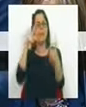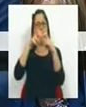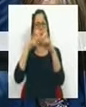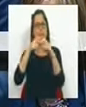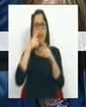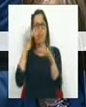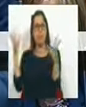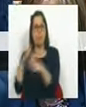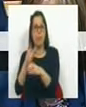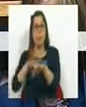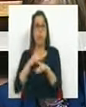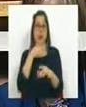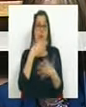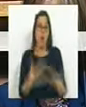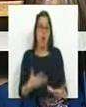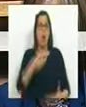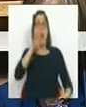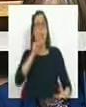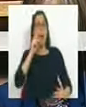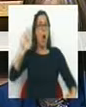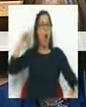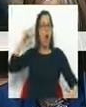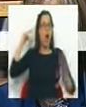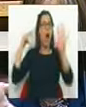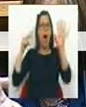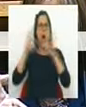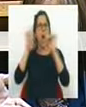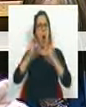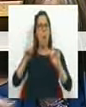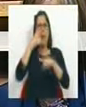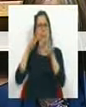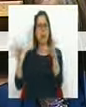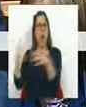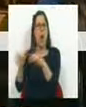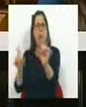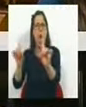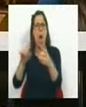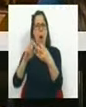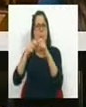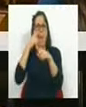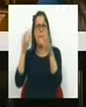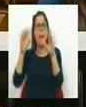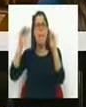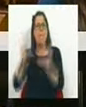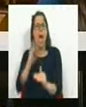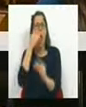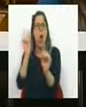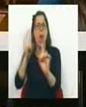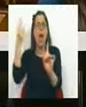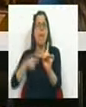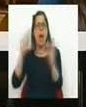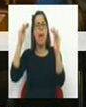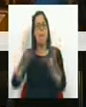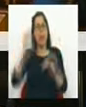problema demográfico para justificar o presente. E o Partido Socialista olha para trás e diz que não há um problema demográfico. Não há um problema demográfico, não há menos alunos que obrigam a